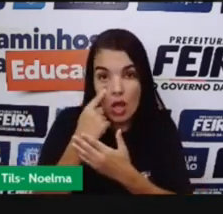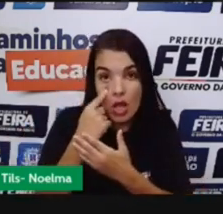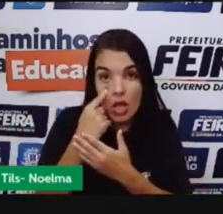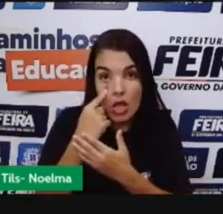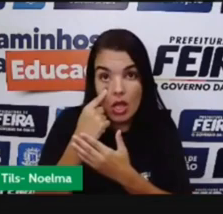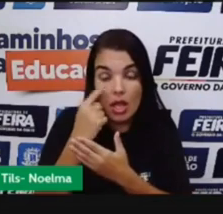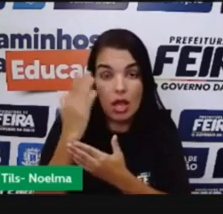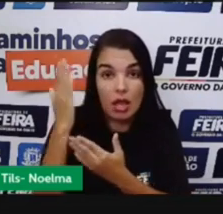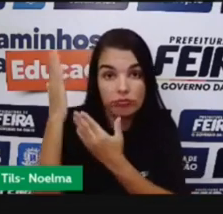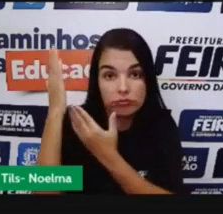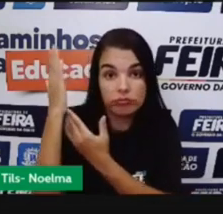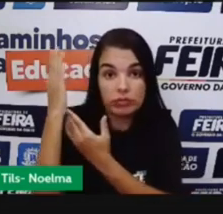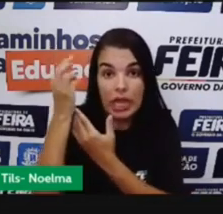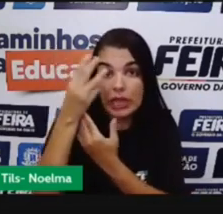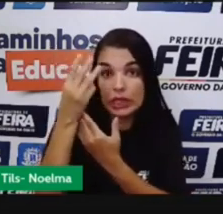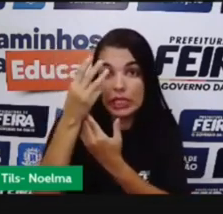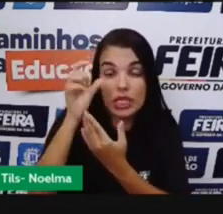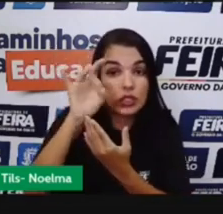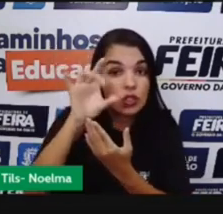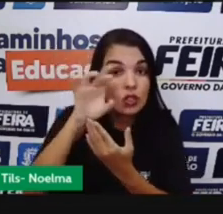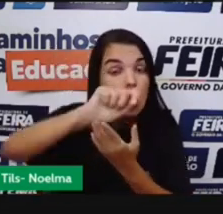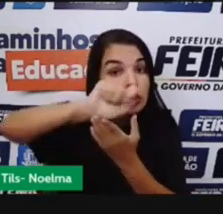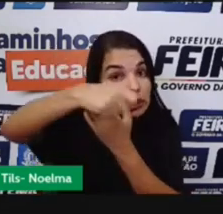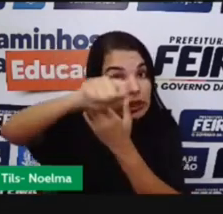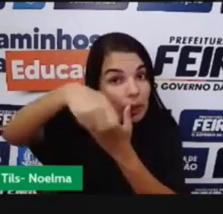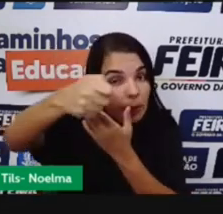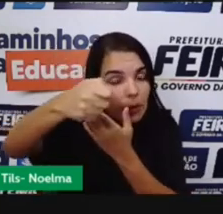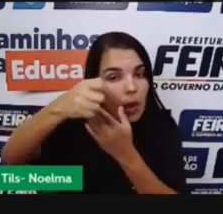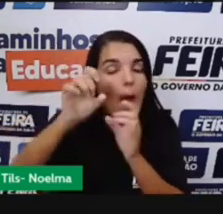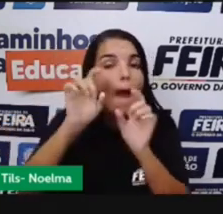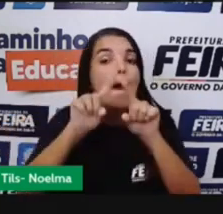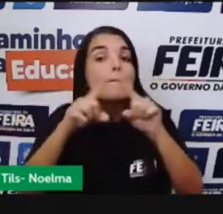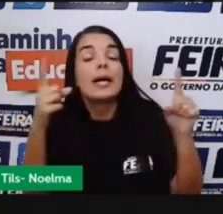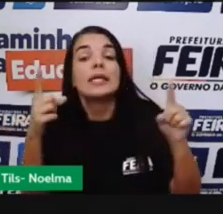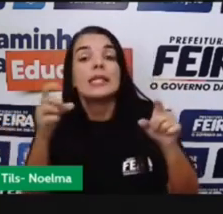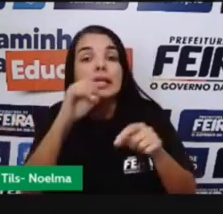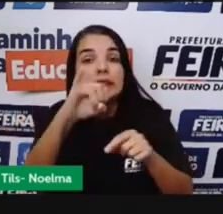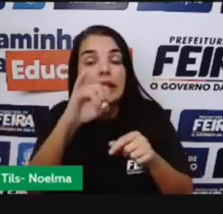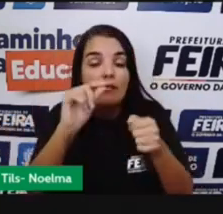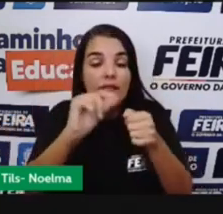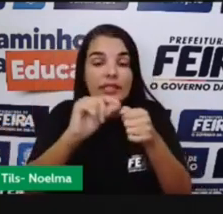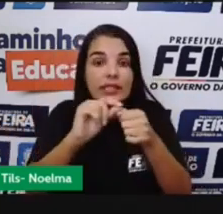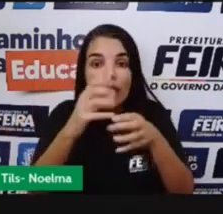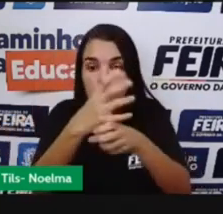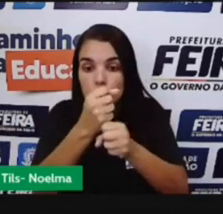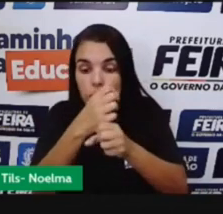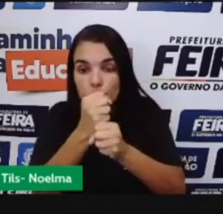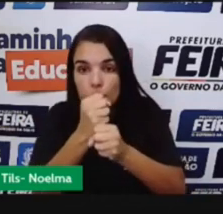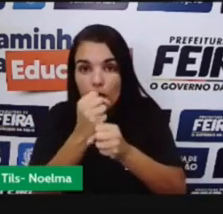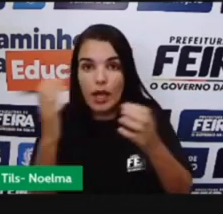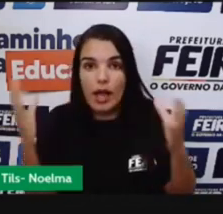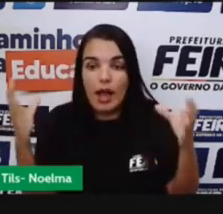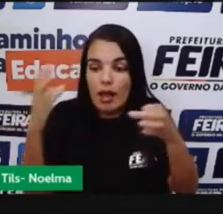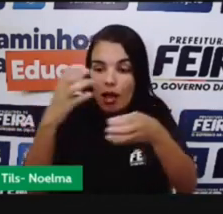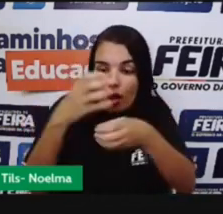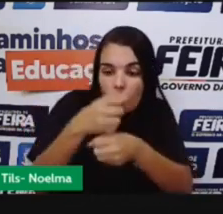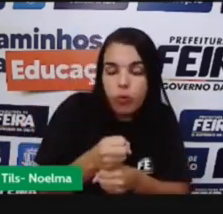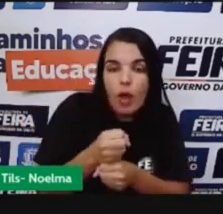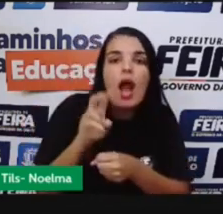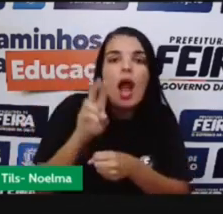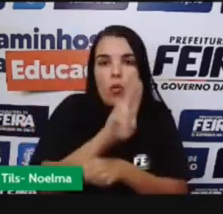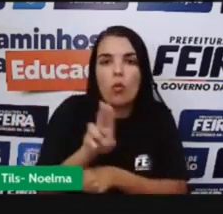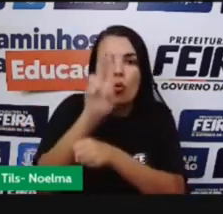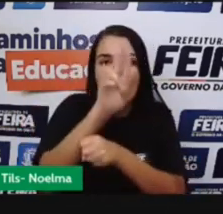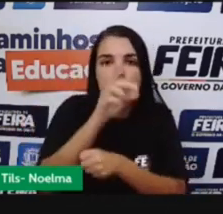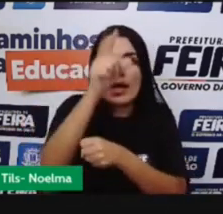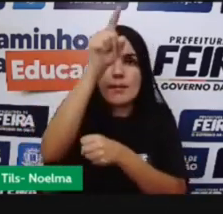Esses três símbolos aqui são símbolos da divisão, sim. Só que quando a gente vai armar essa continha, nós utilizamos esse outro símbolo